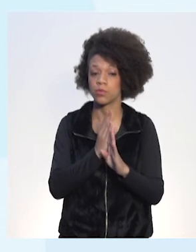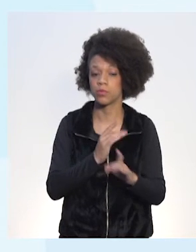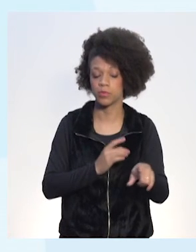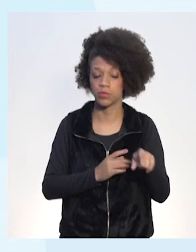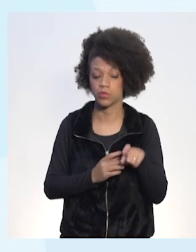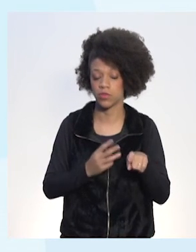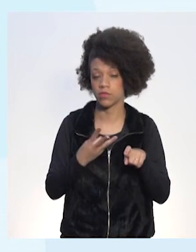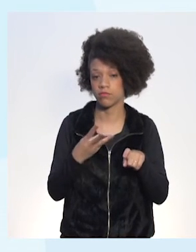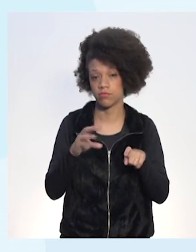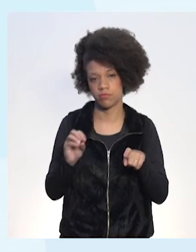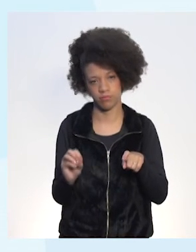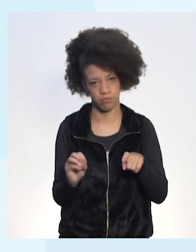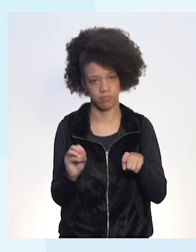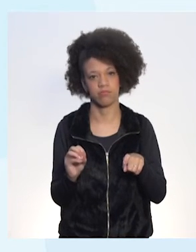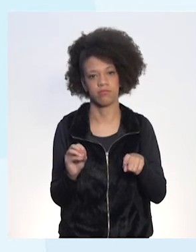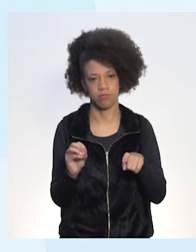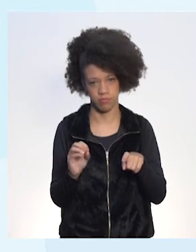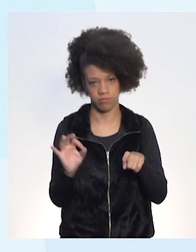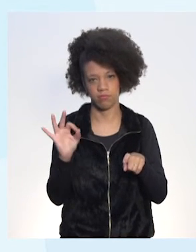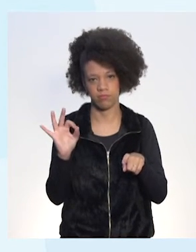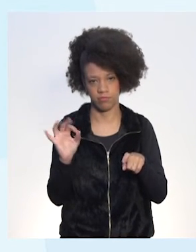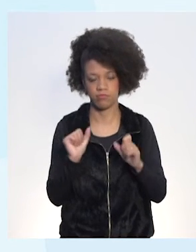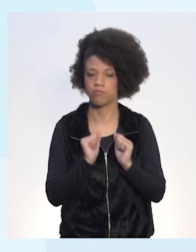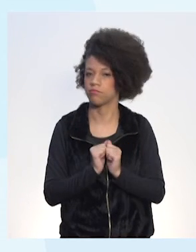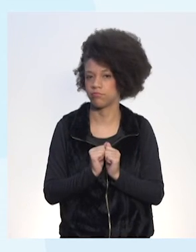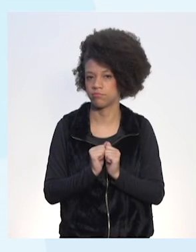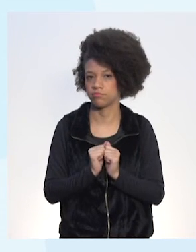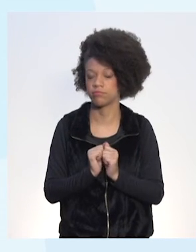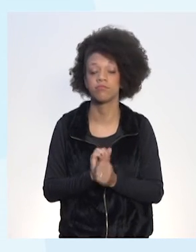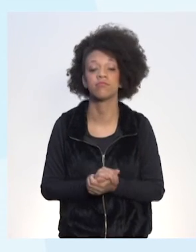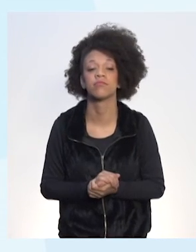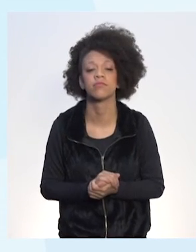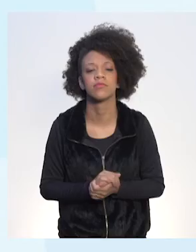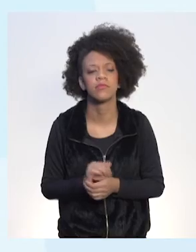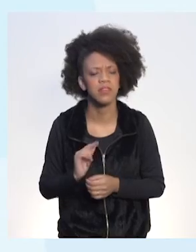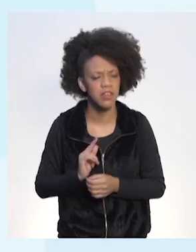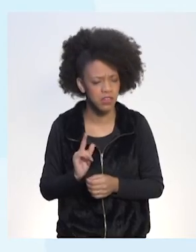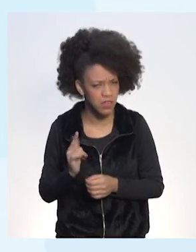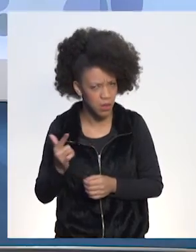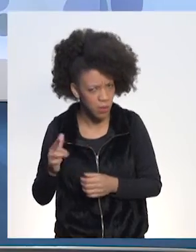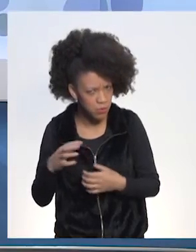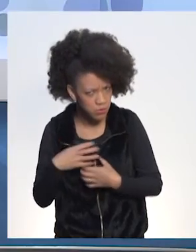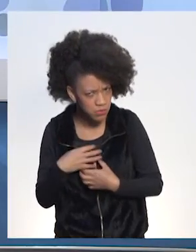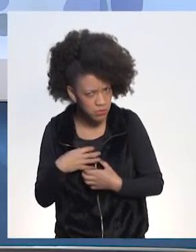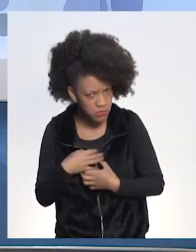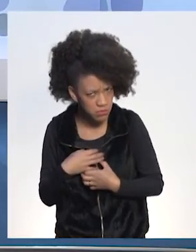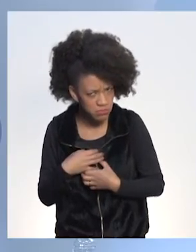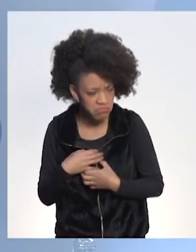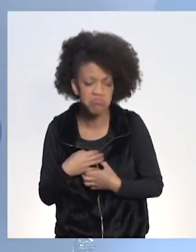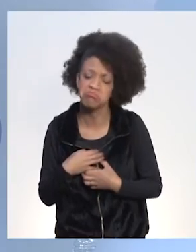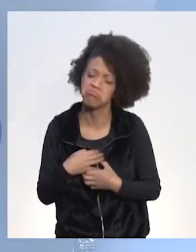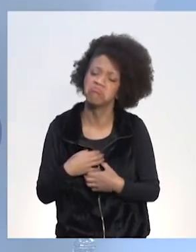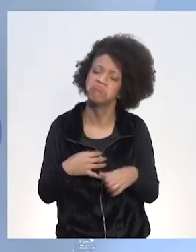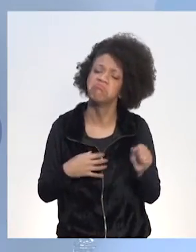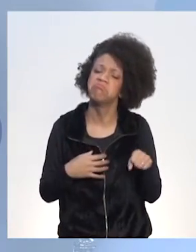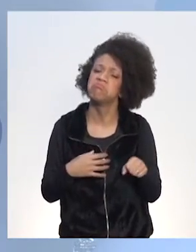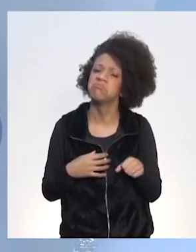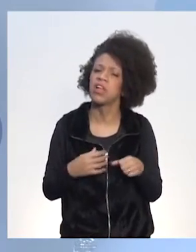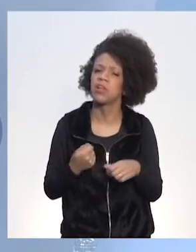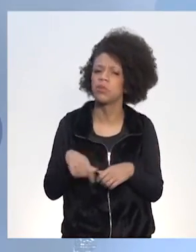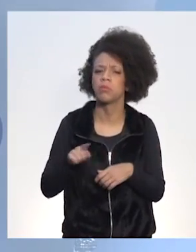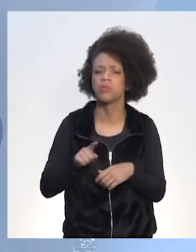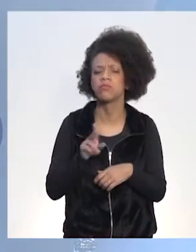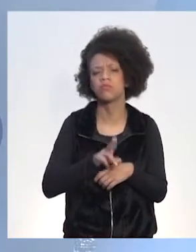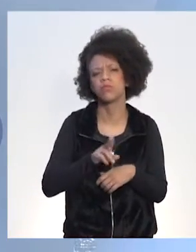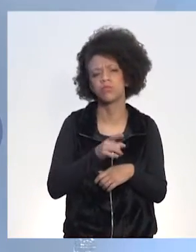nos nossos 30 graus. Tem outra forma que eu poderia fazer isso? Poderia, sem usar o x,